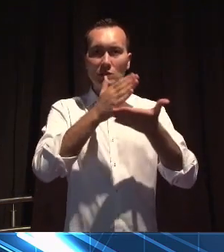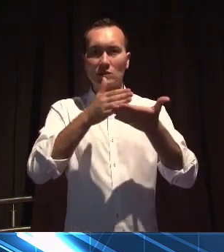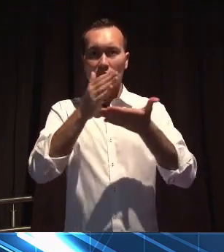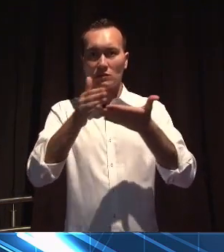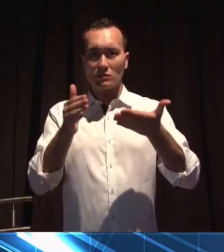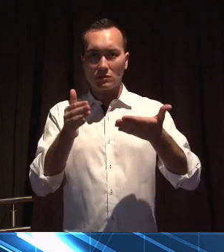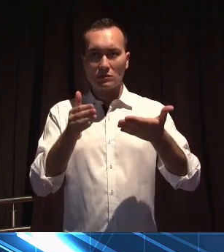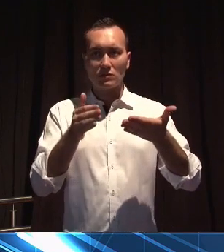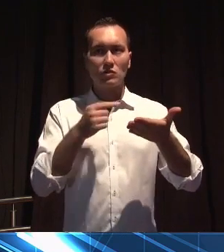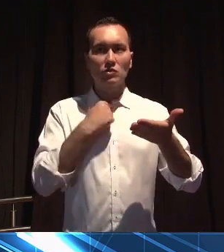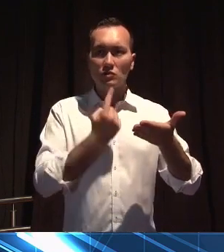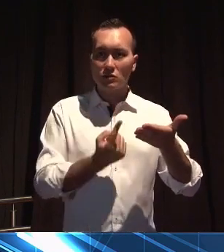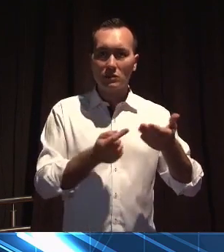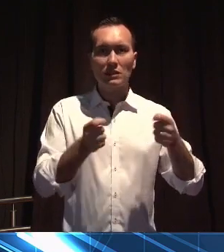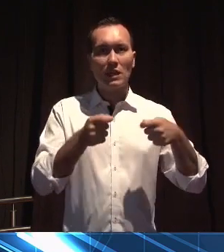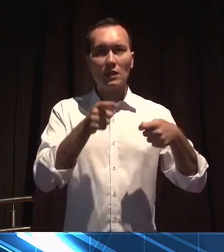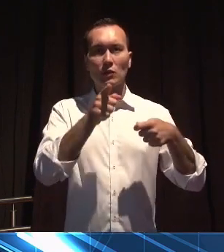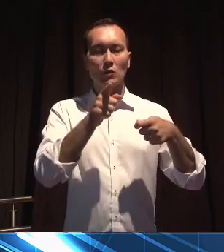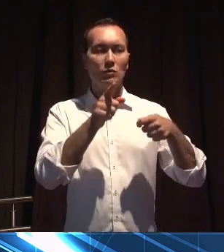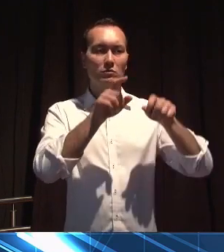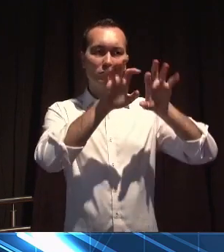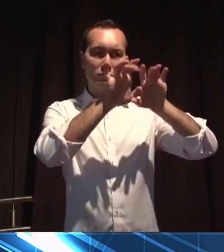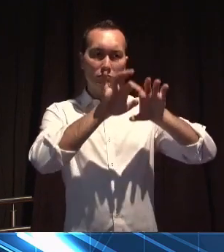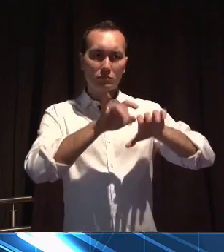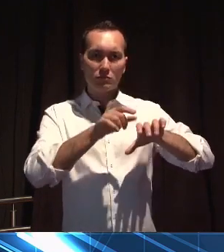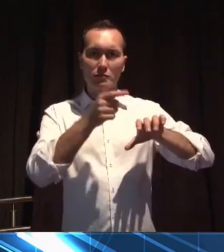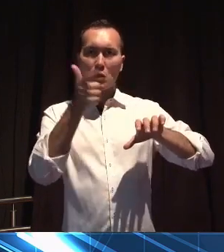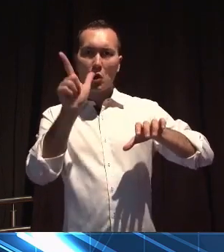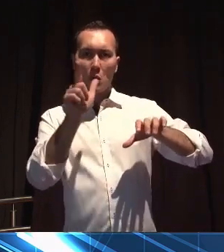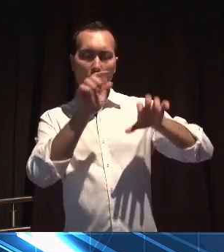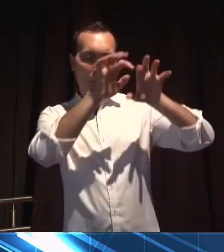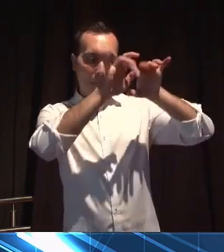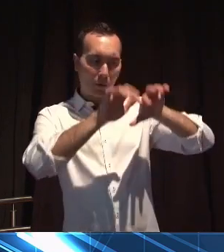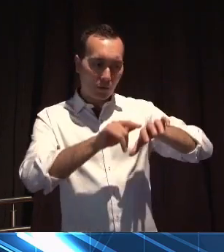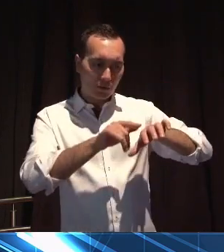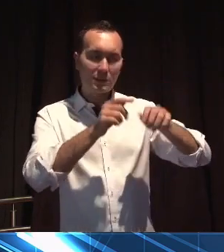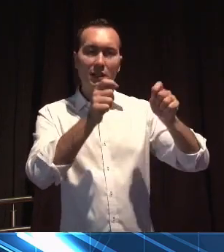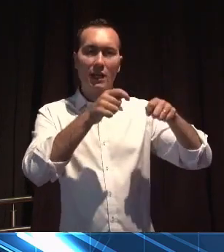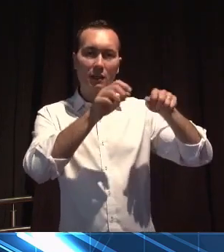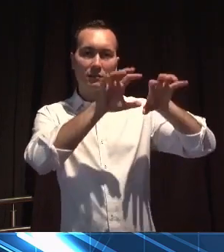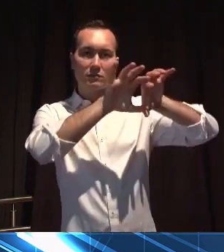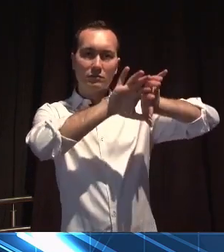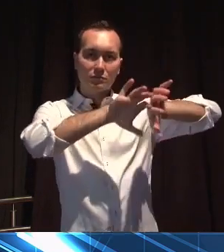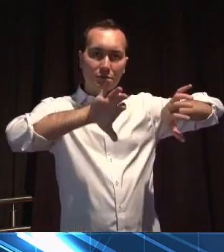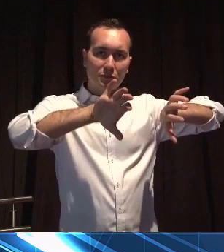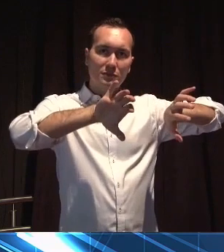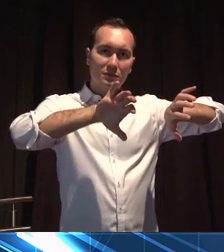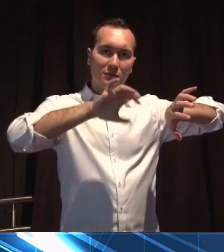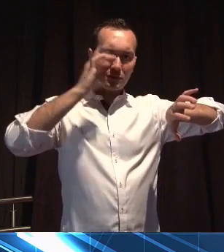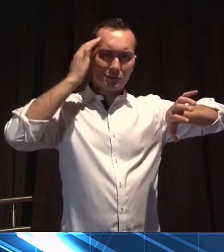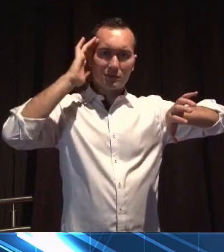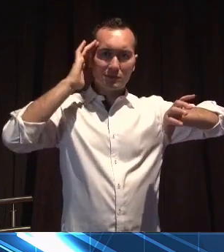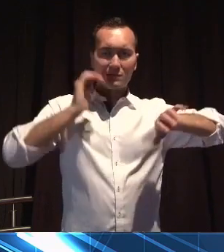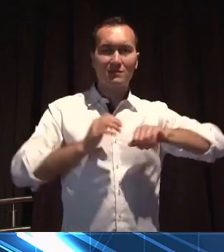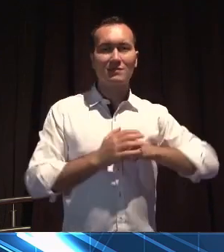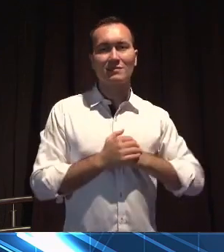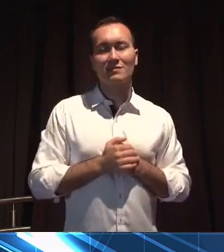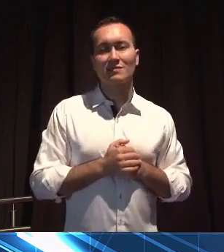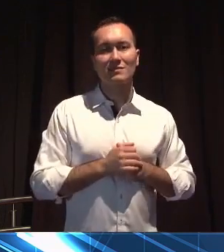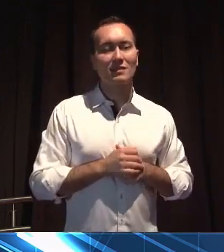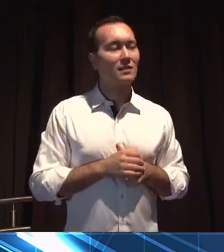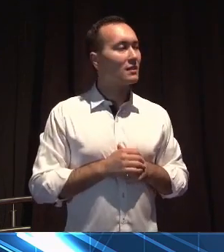colocar uma Interface para segregar e minimizar o que é exposto desse código Beleza então a